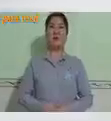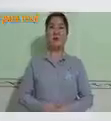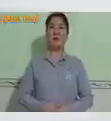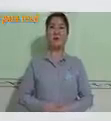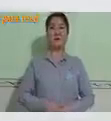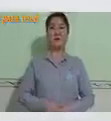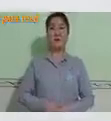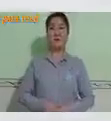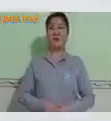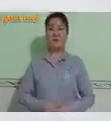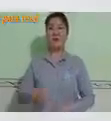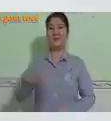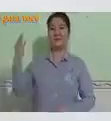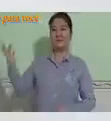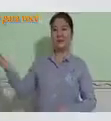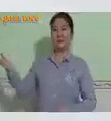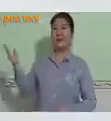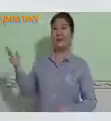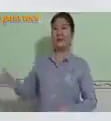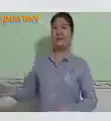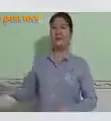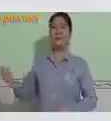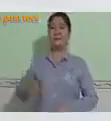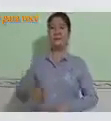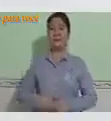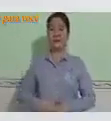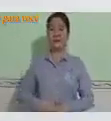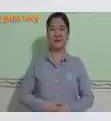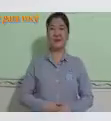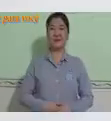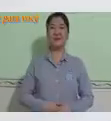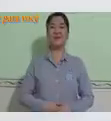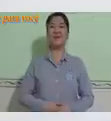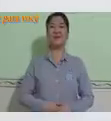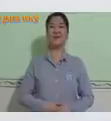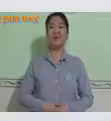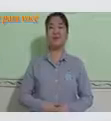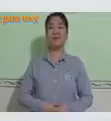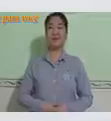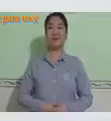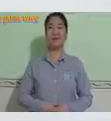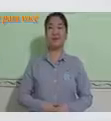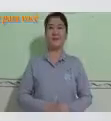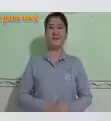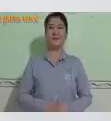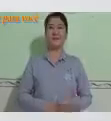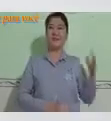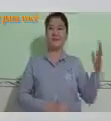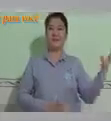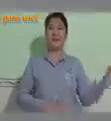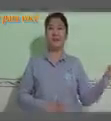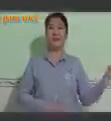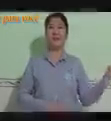febrero pente na intensa vírgula dor de cabeça e dor e inchaço nas articulações vírgula são alguns dos sintomas mais comuns